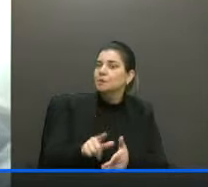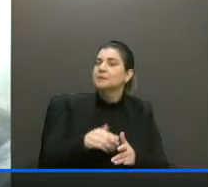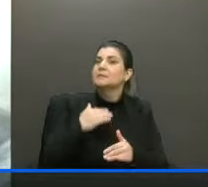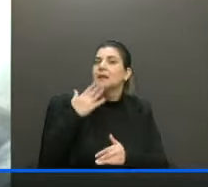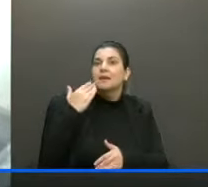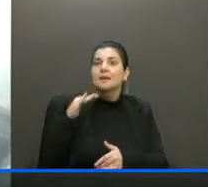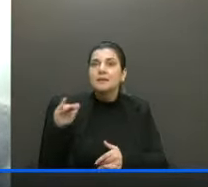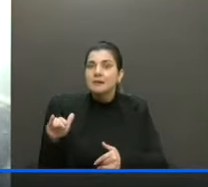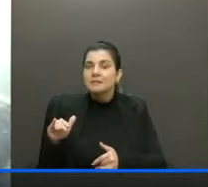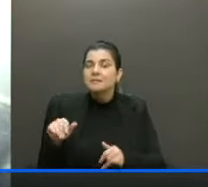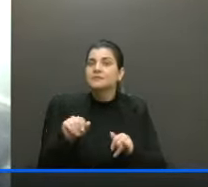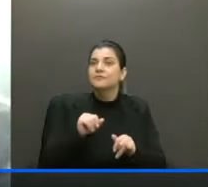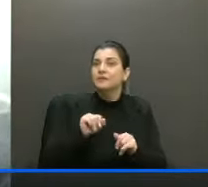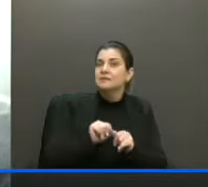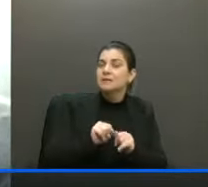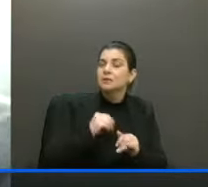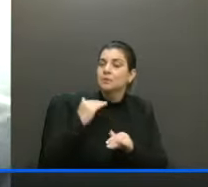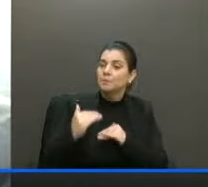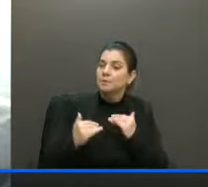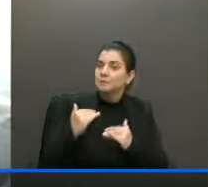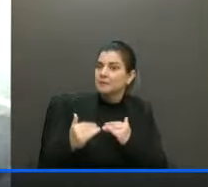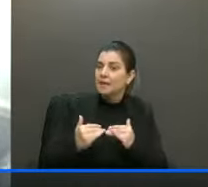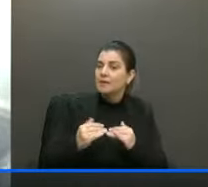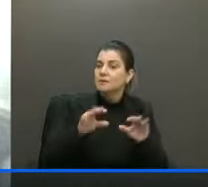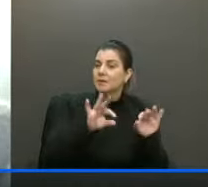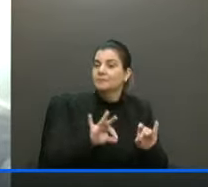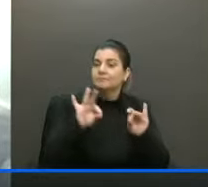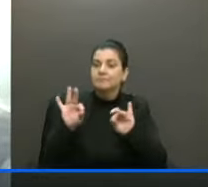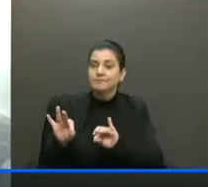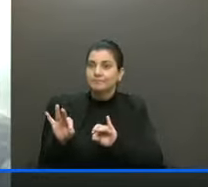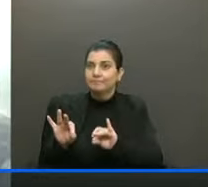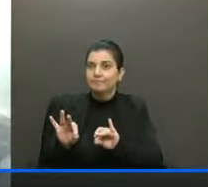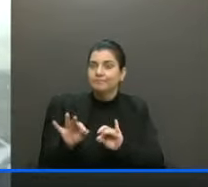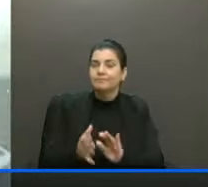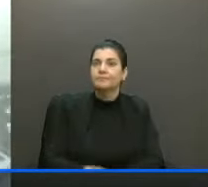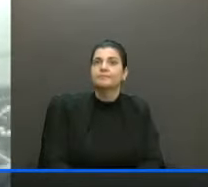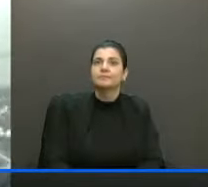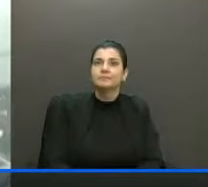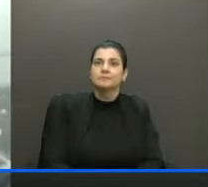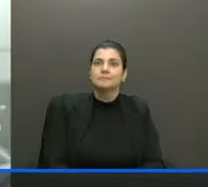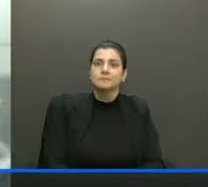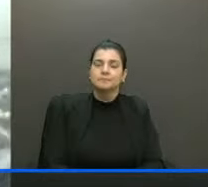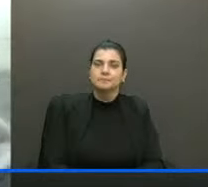é redirecionar para outras escolas da região que possuíam a vaga.